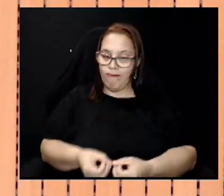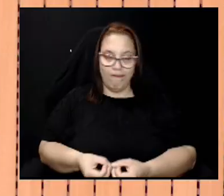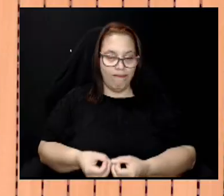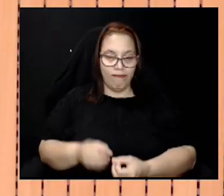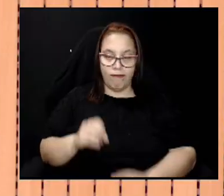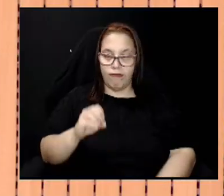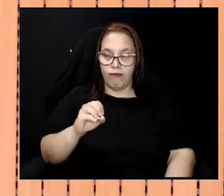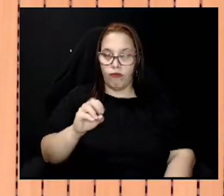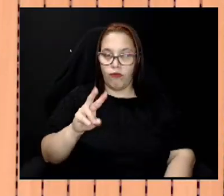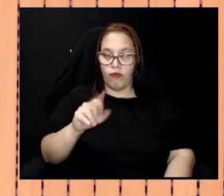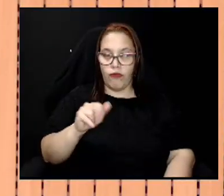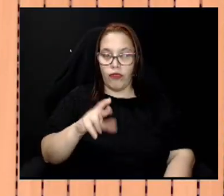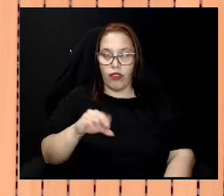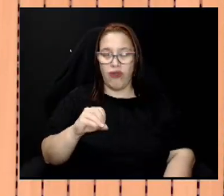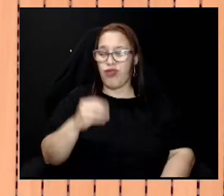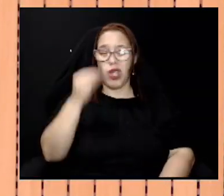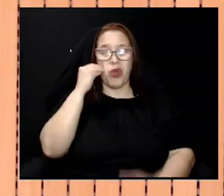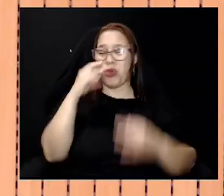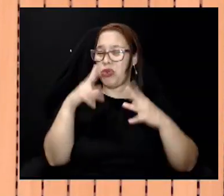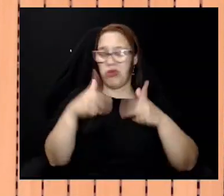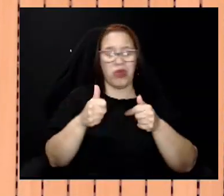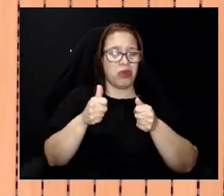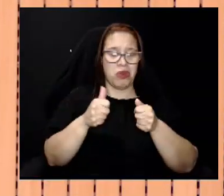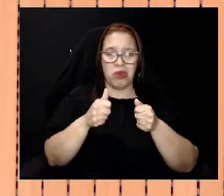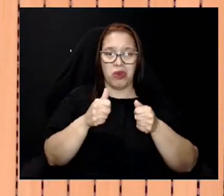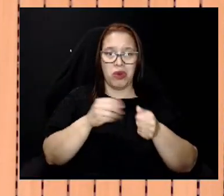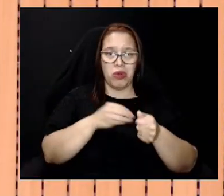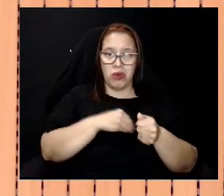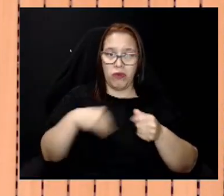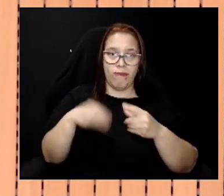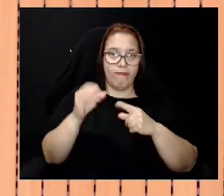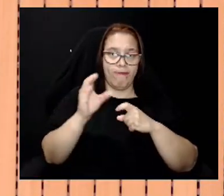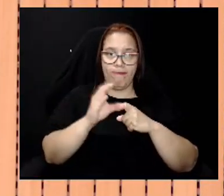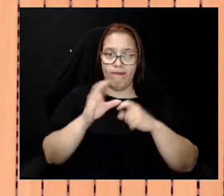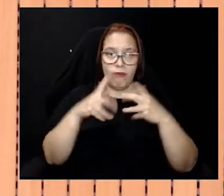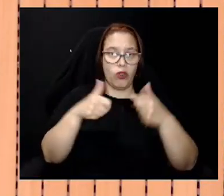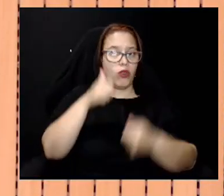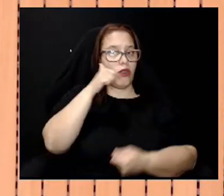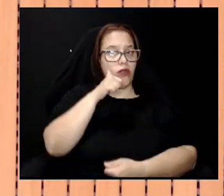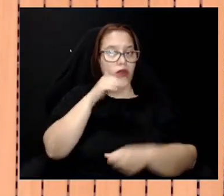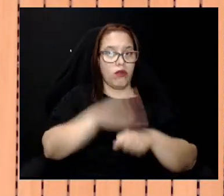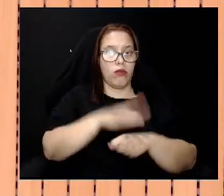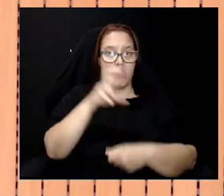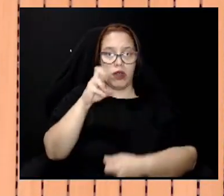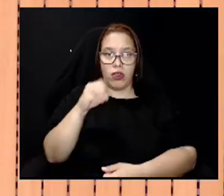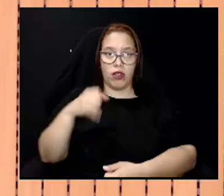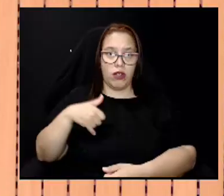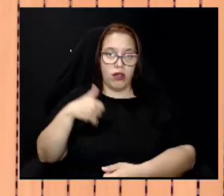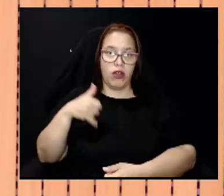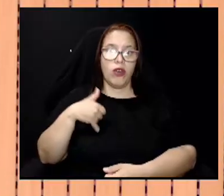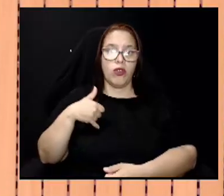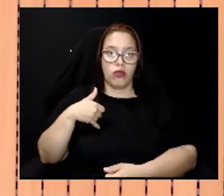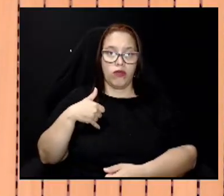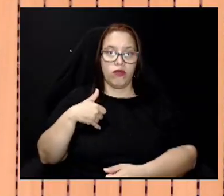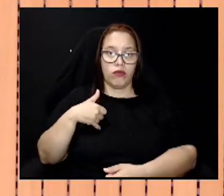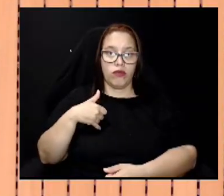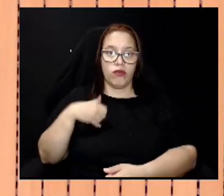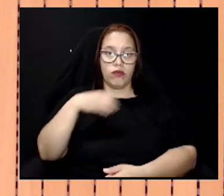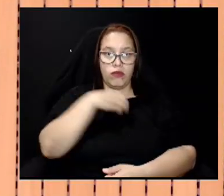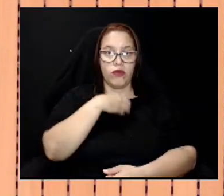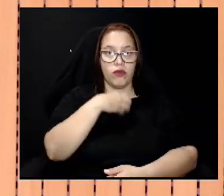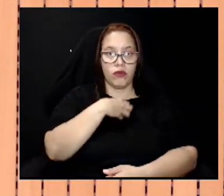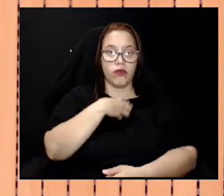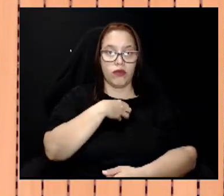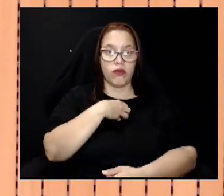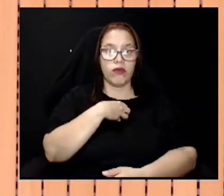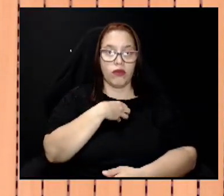tentou de tudo. Tentou fazer exame clínico anual em toda mulher com mais de 50 anos, exame ginecológico, onde a gente sente os ovários no toque,